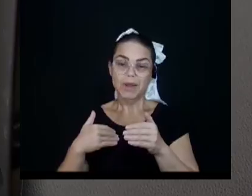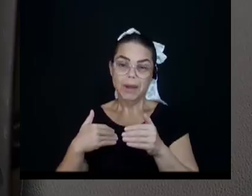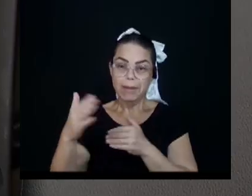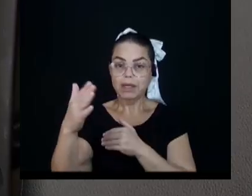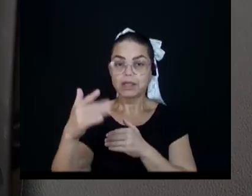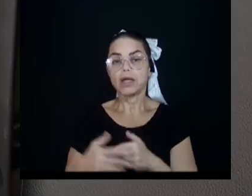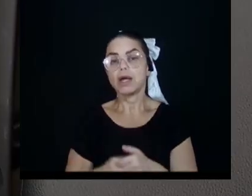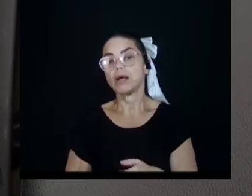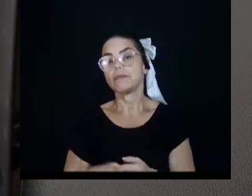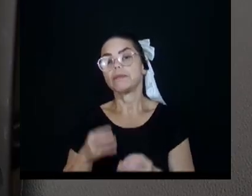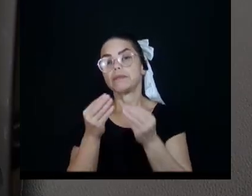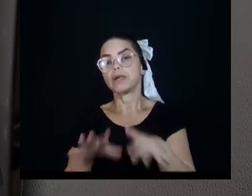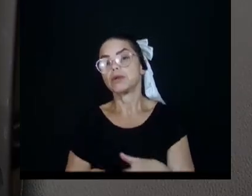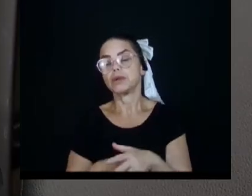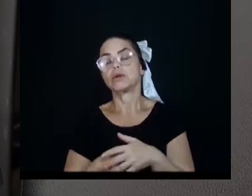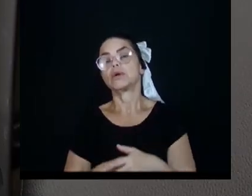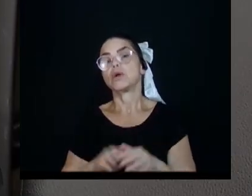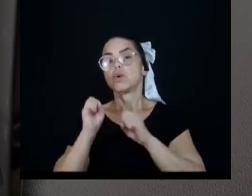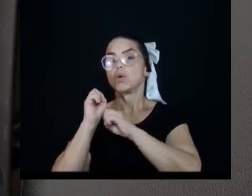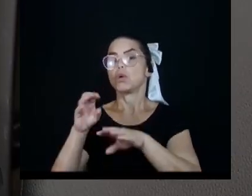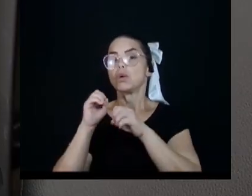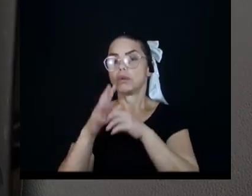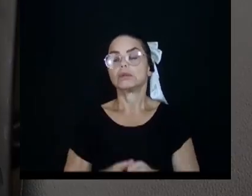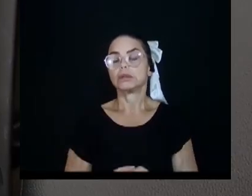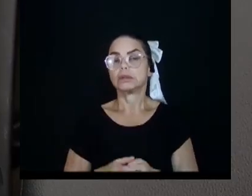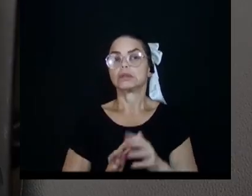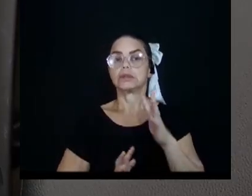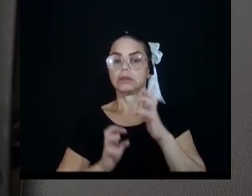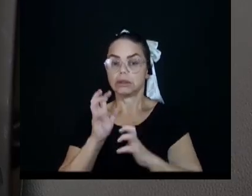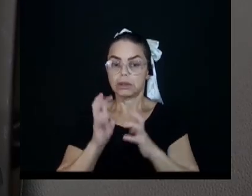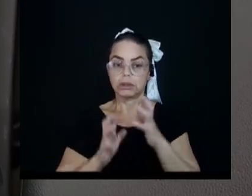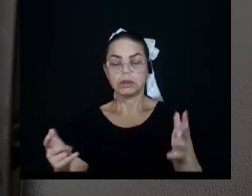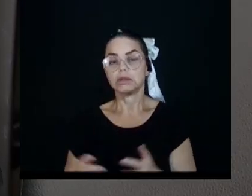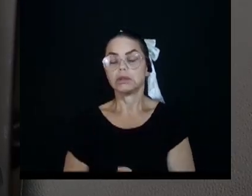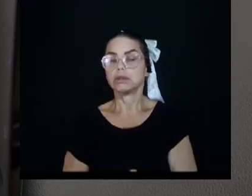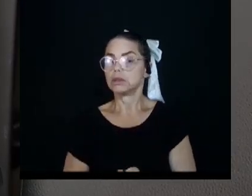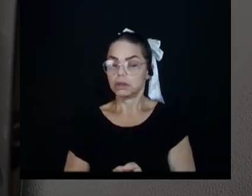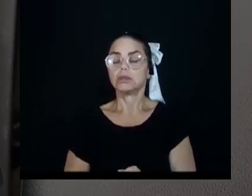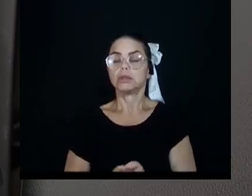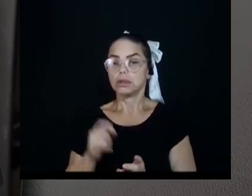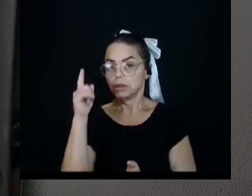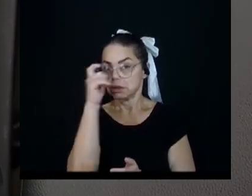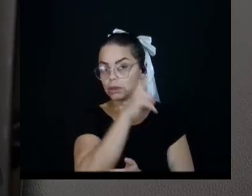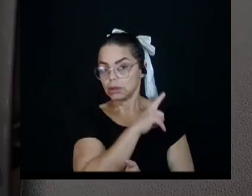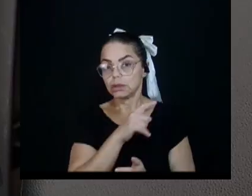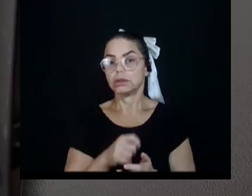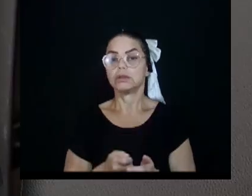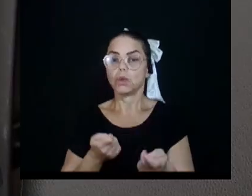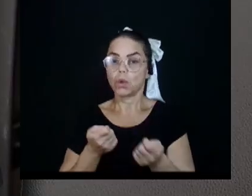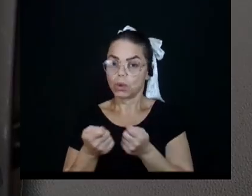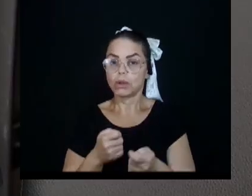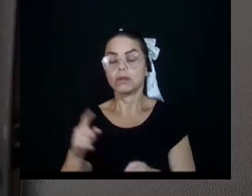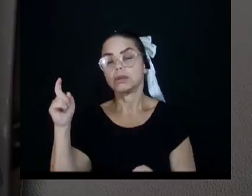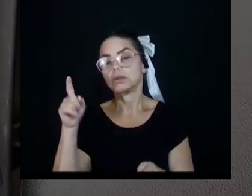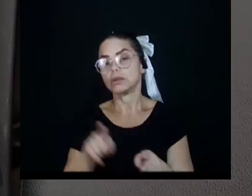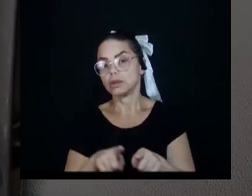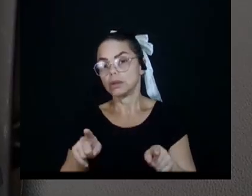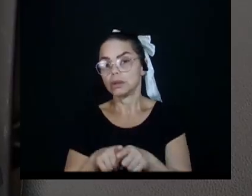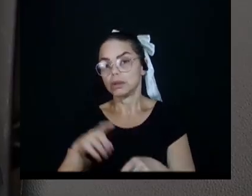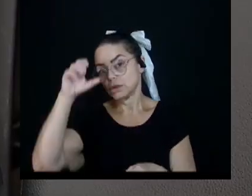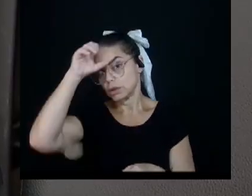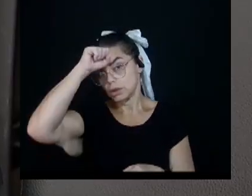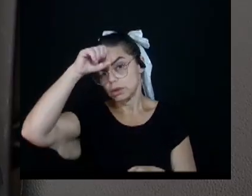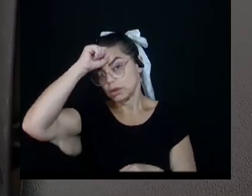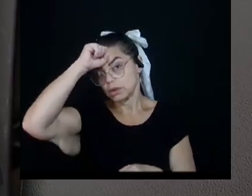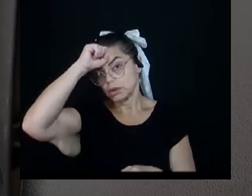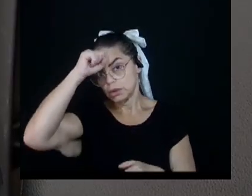ambiente, muitas vezes, de indisciplina, de dificuldade de controle do processo de aprendizagem. Então,